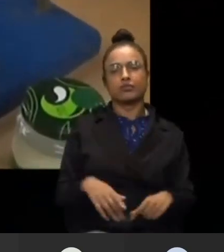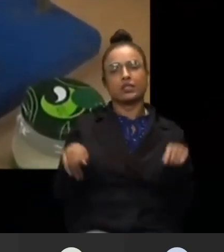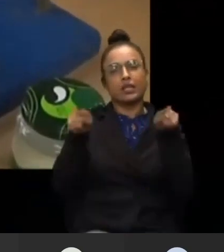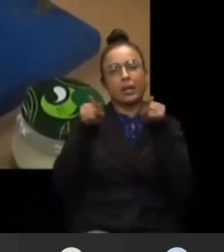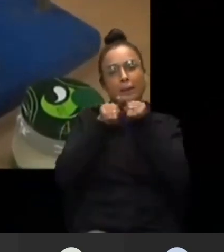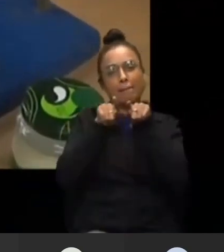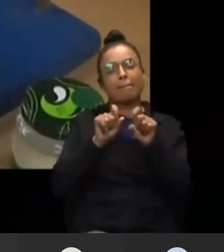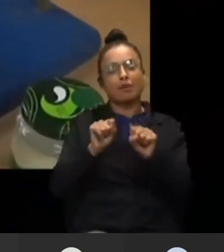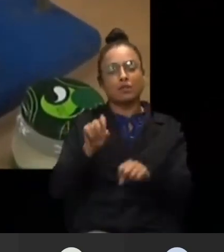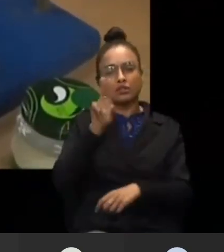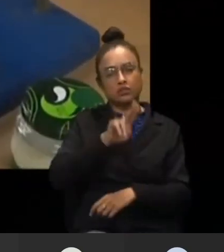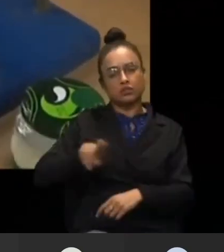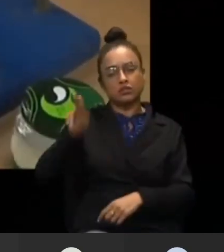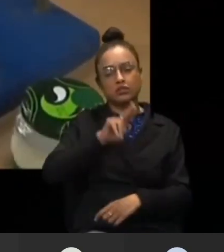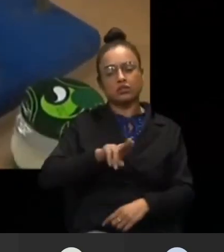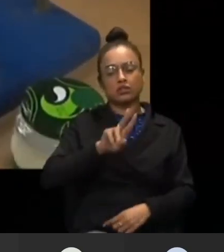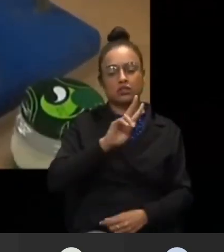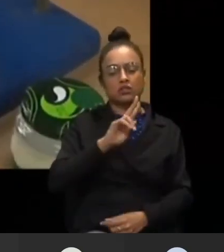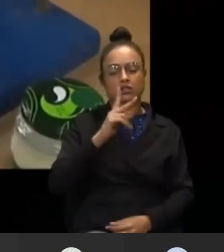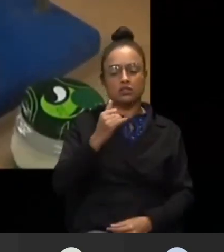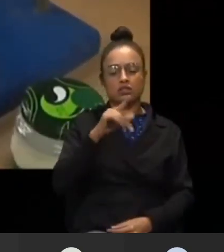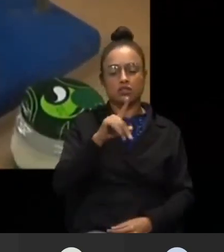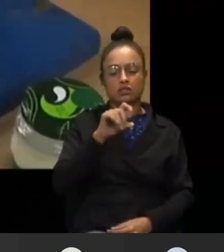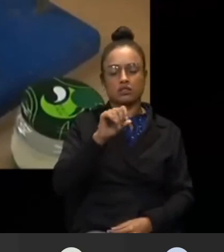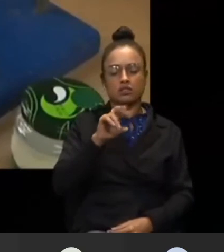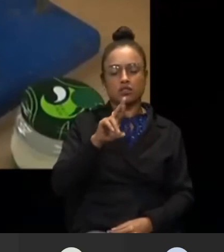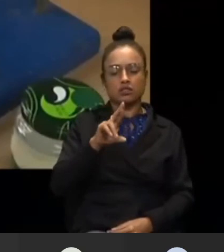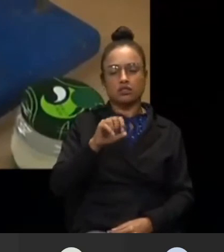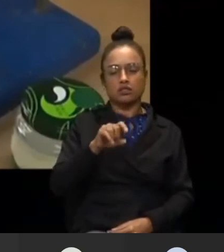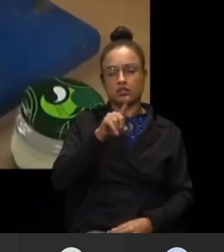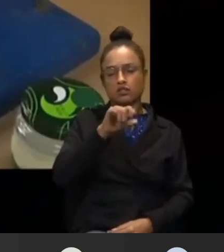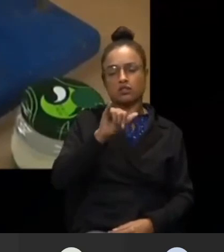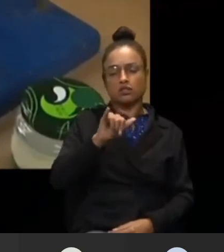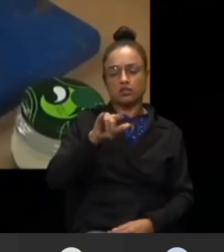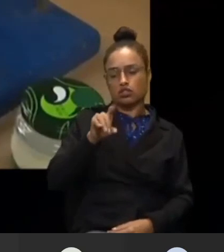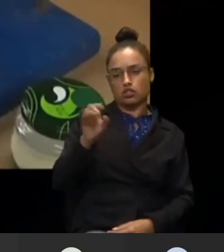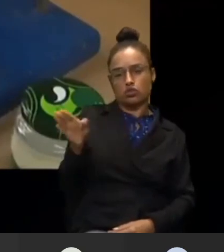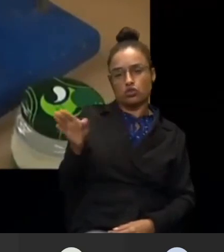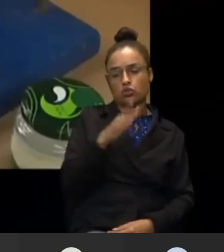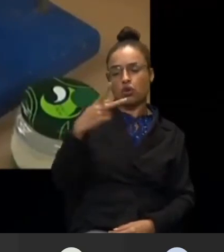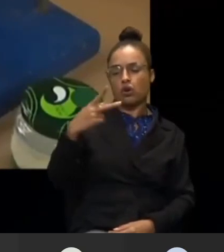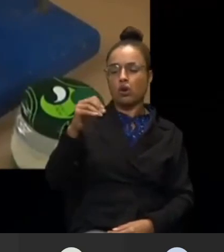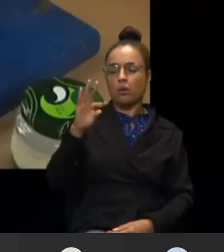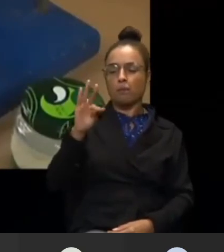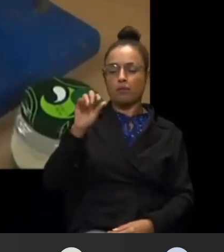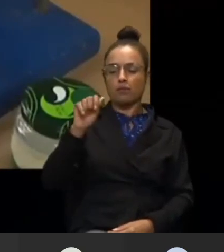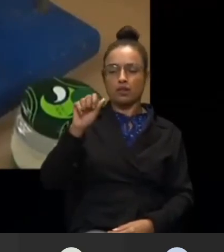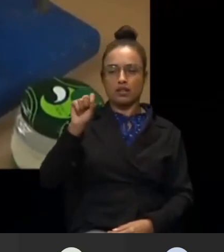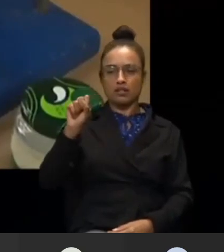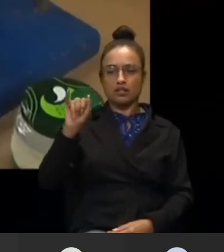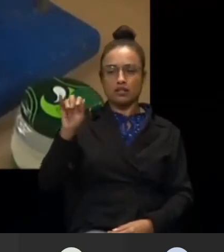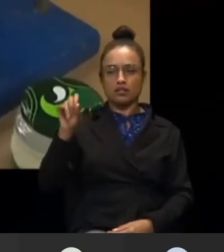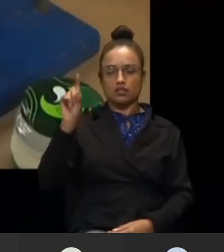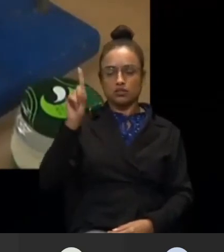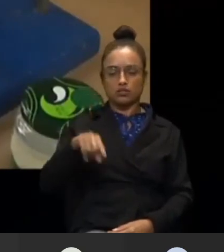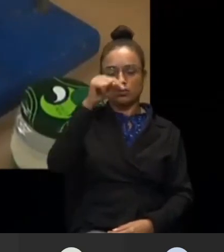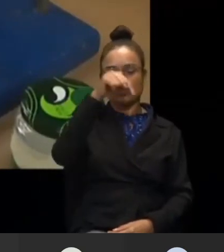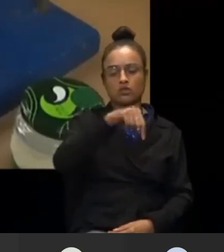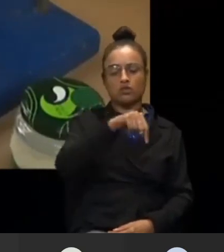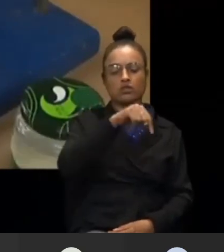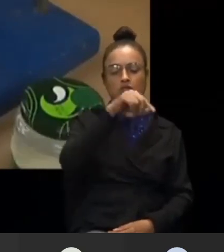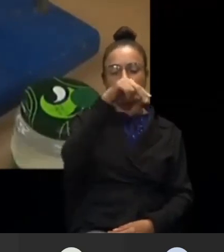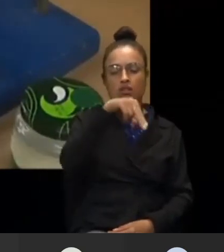Também poderia utilizar o hidróxido de potássio, sem problema, mas no nosso caso nós vamos utilizar NaOH.